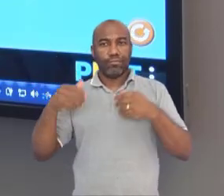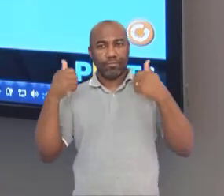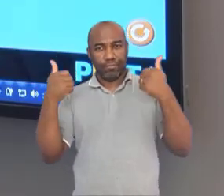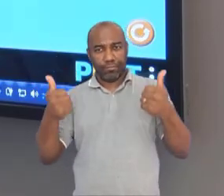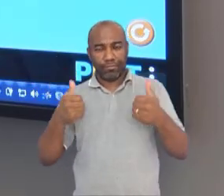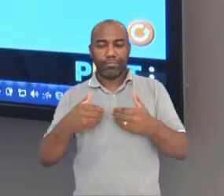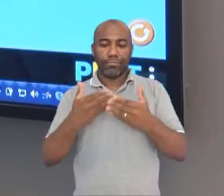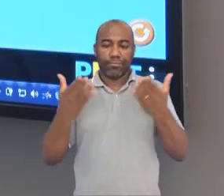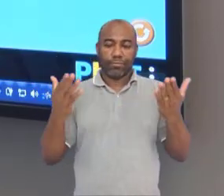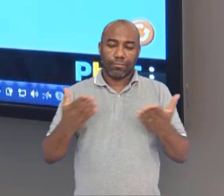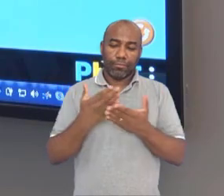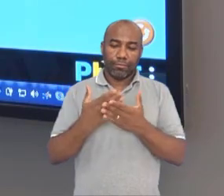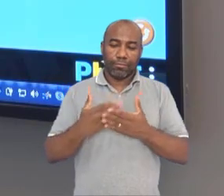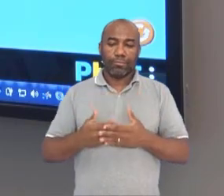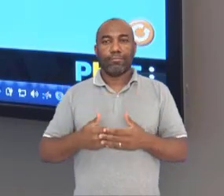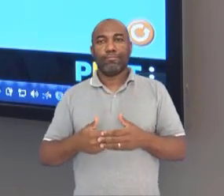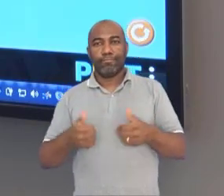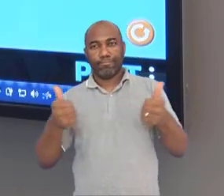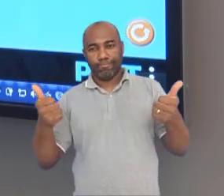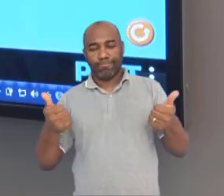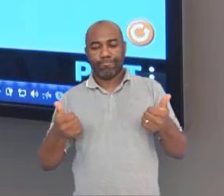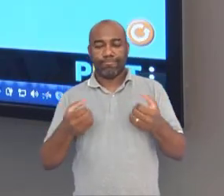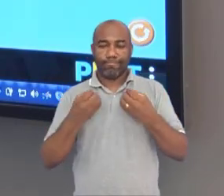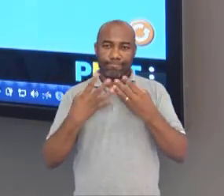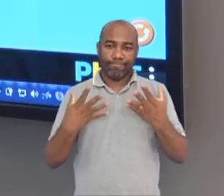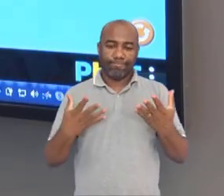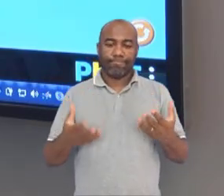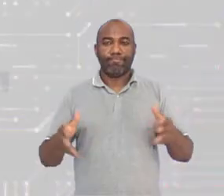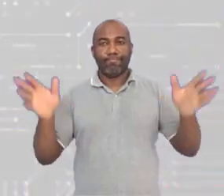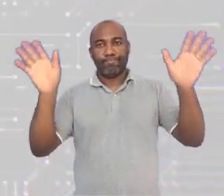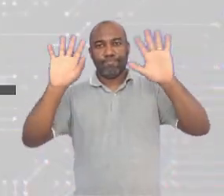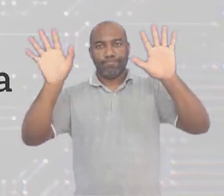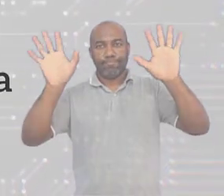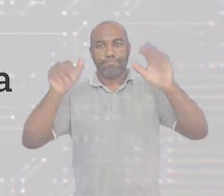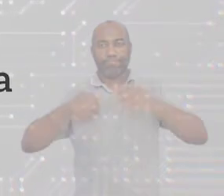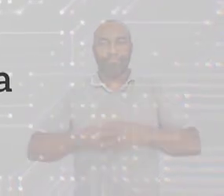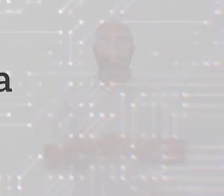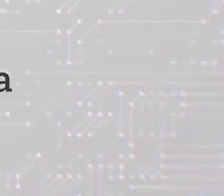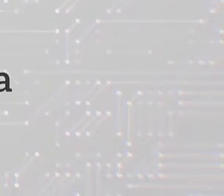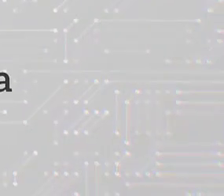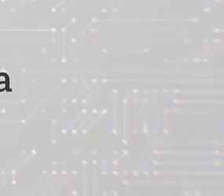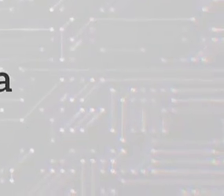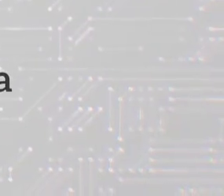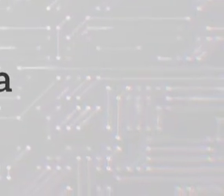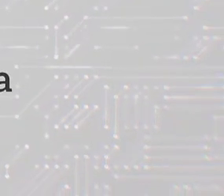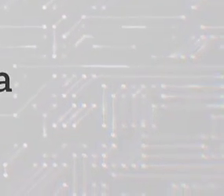de ciências da natureza. Show de bola, moçadinha!